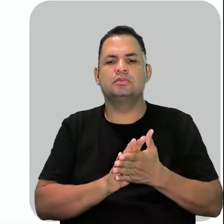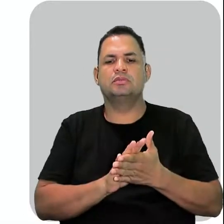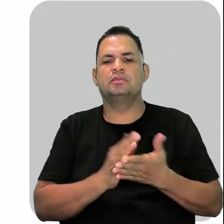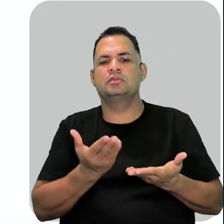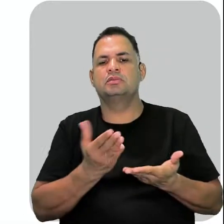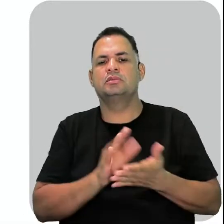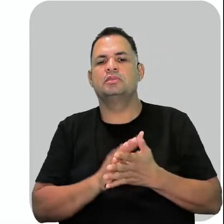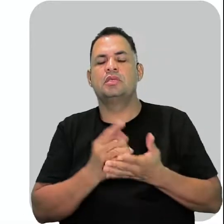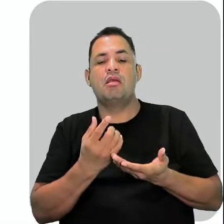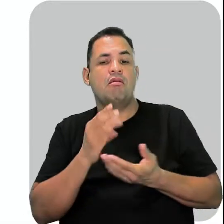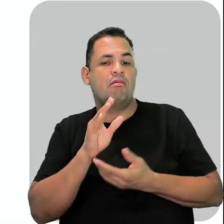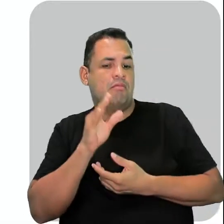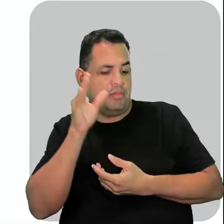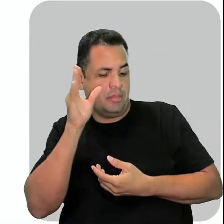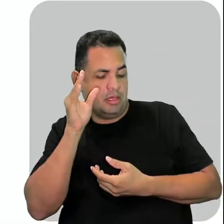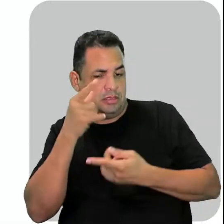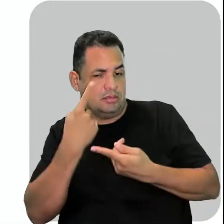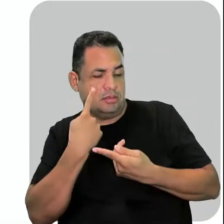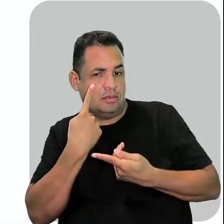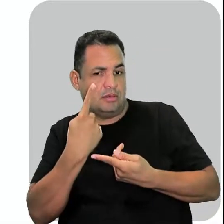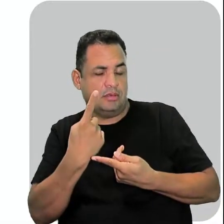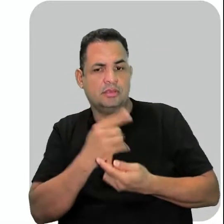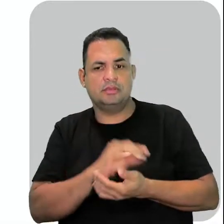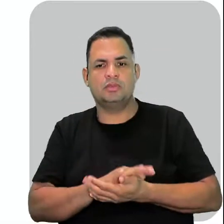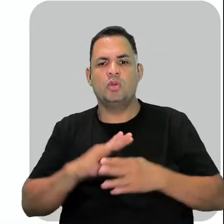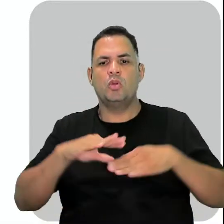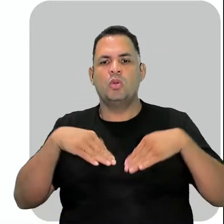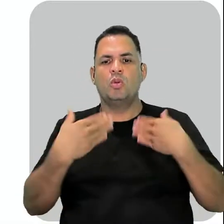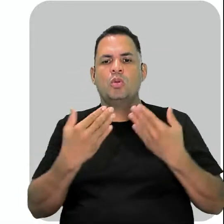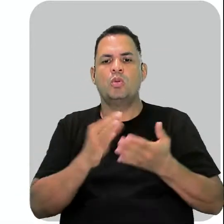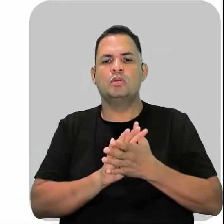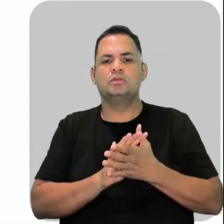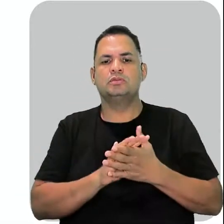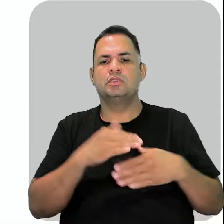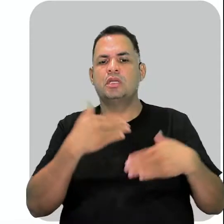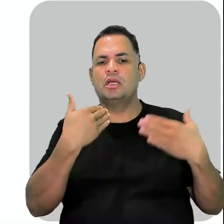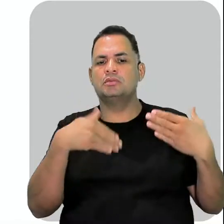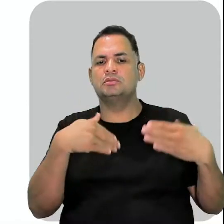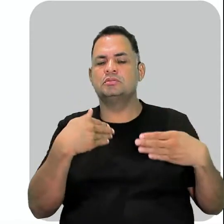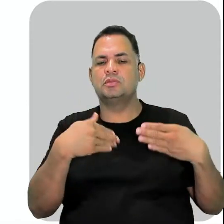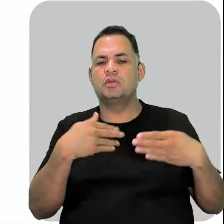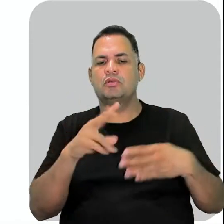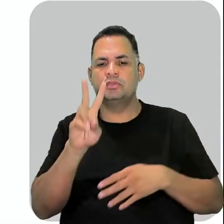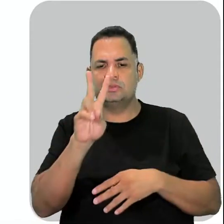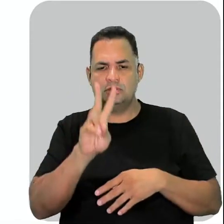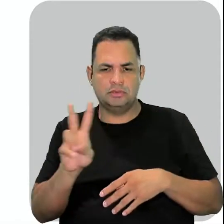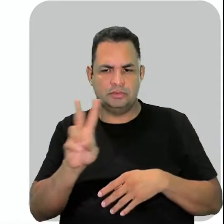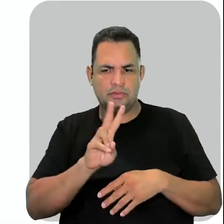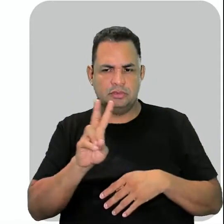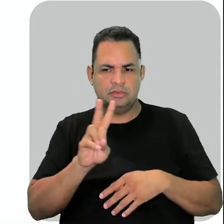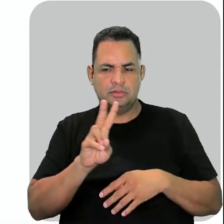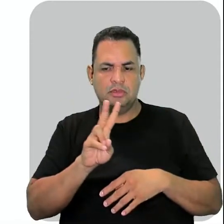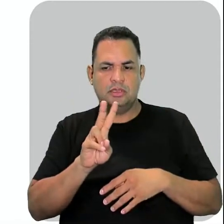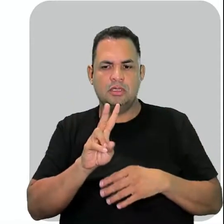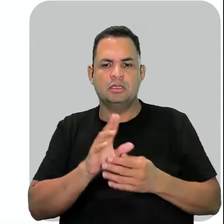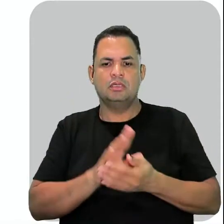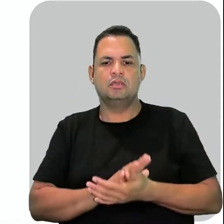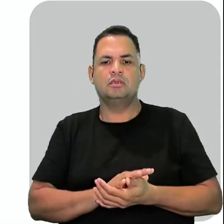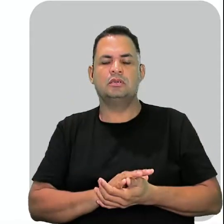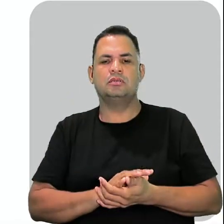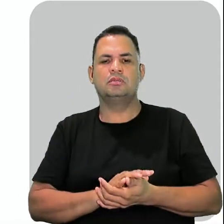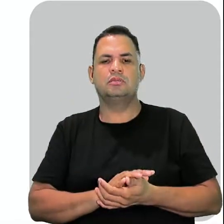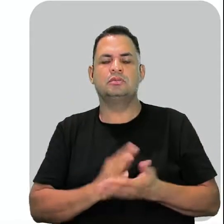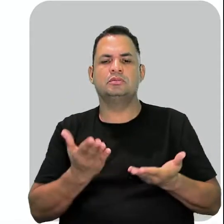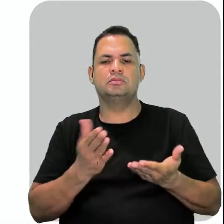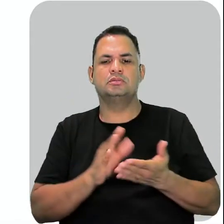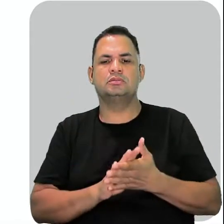interessante da gente observar isso é porque nos vestibulares, às vezes aparece lá questões que tem monômeros